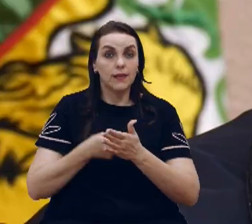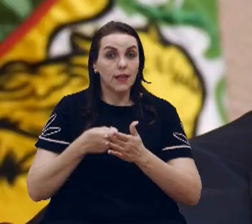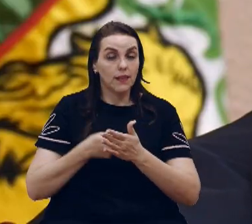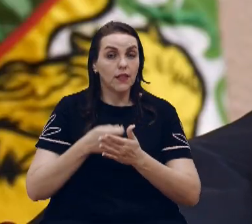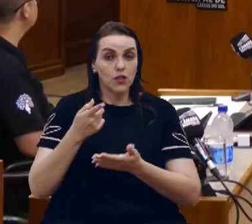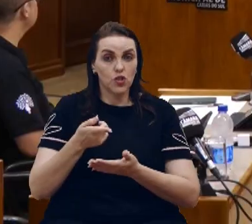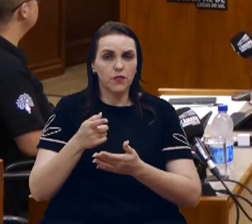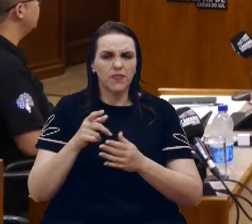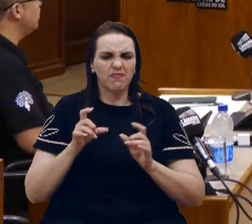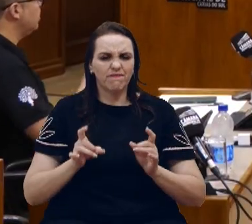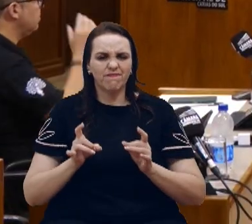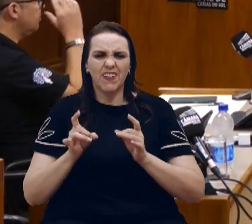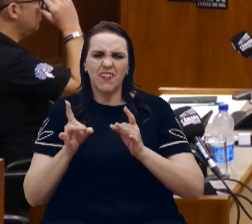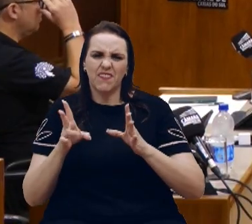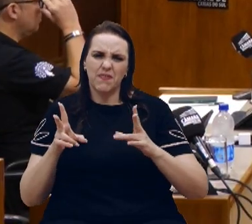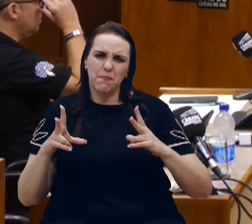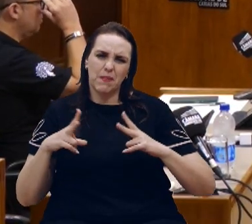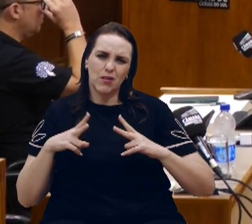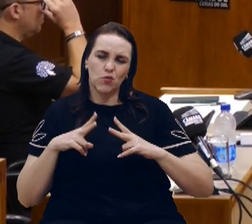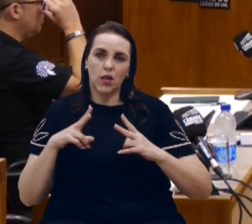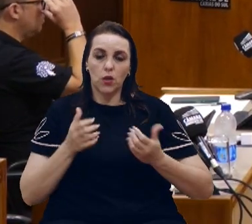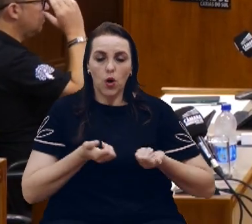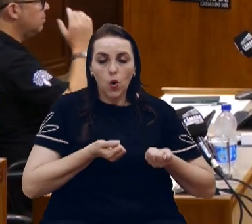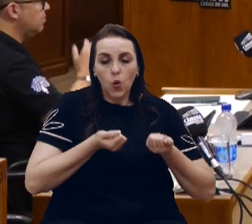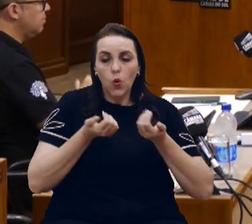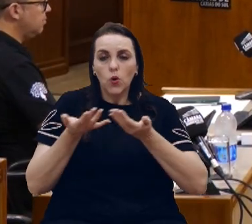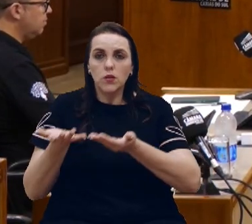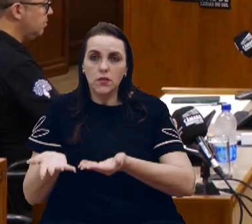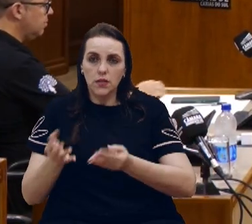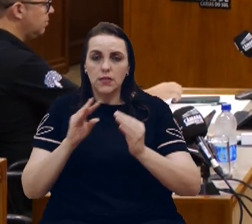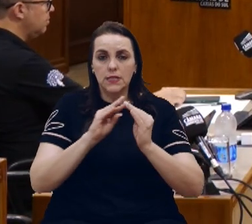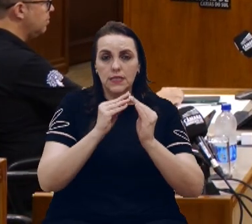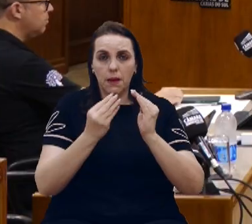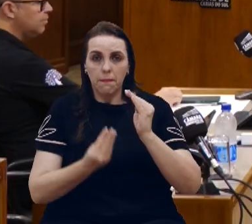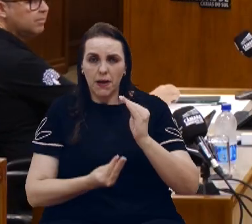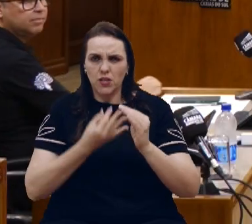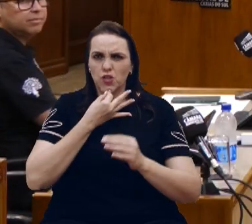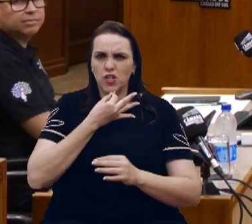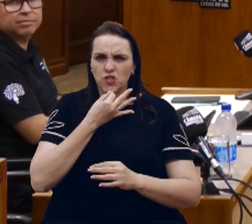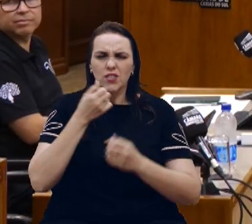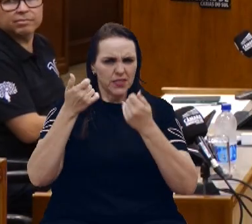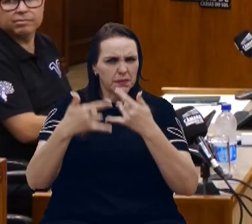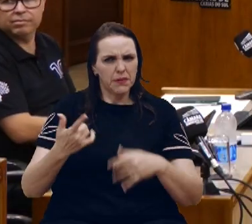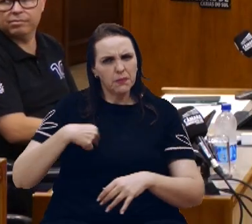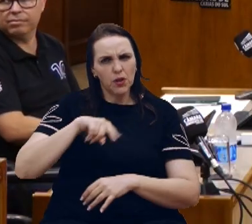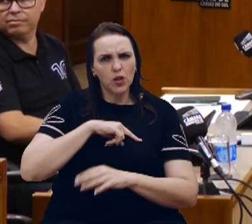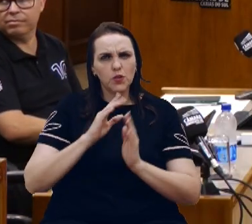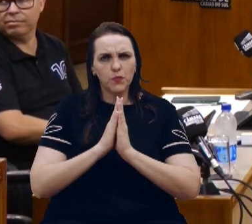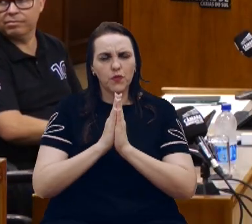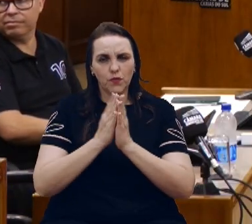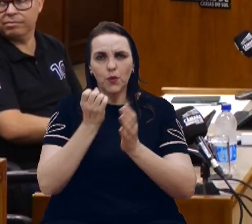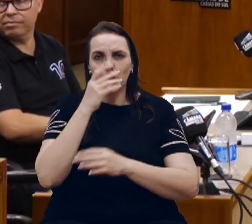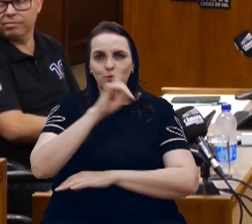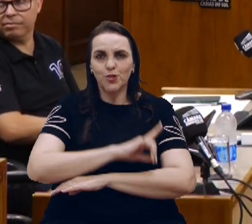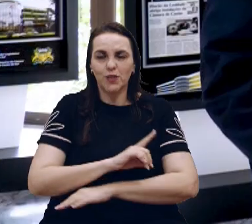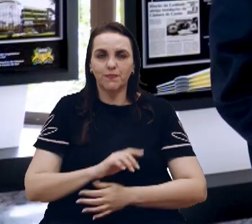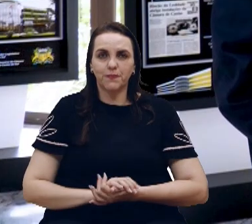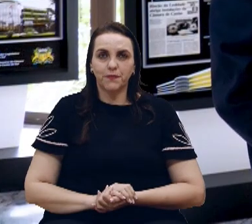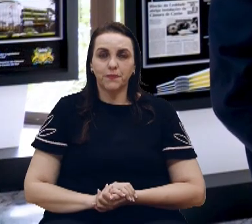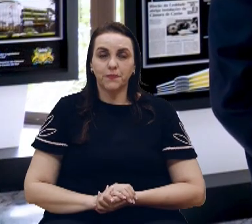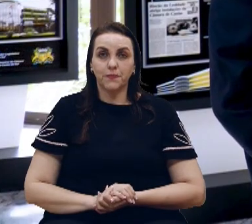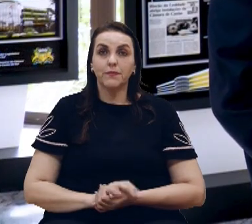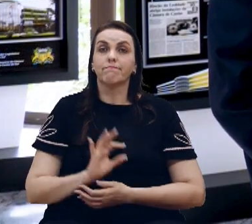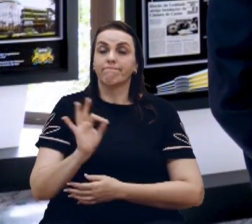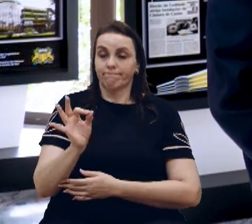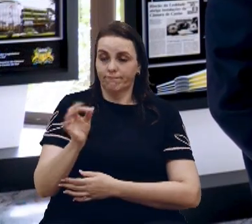é privatização o termo certo, né, concessão, mas do SAMAI de Caxias do Sul. Fale para a gente sobre isso, por favor. Bom dia. Bom dia. Pois é,